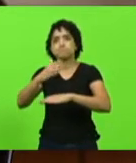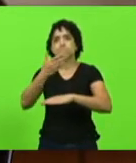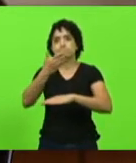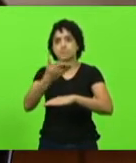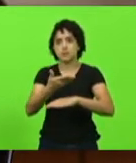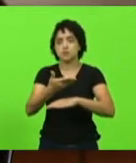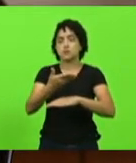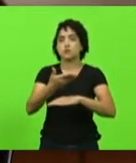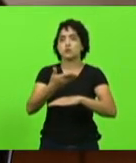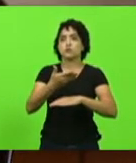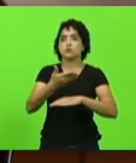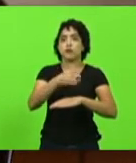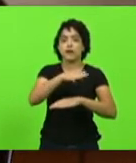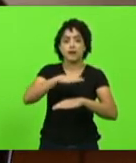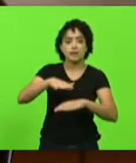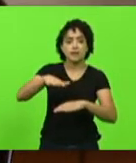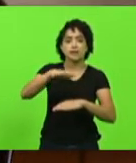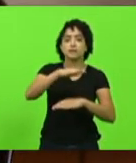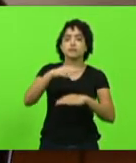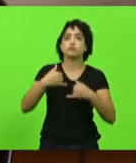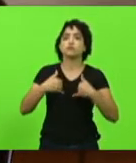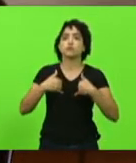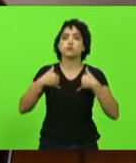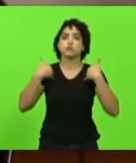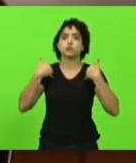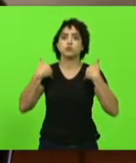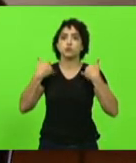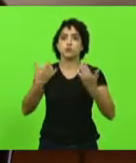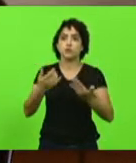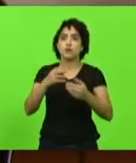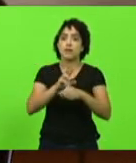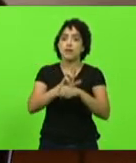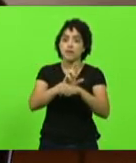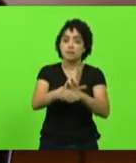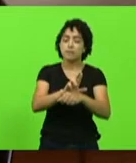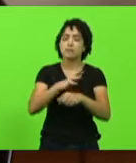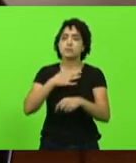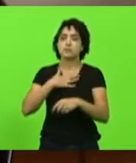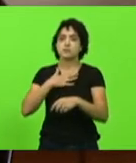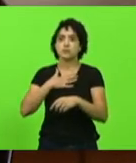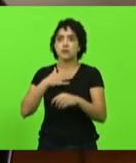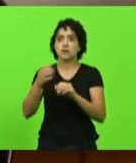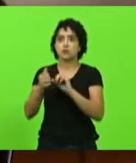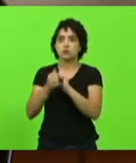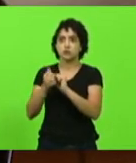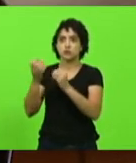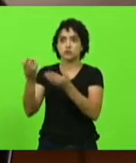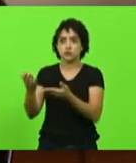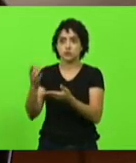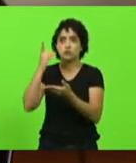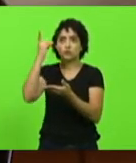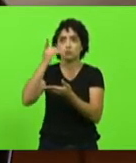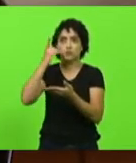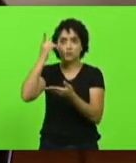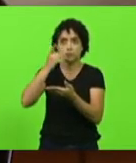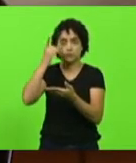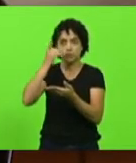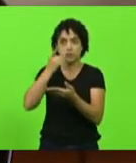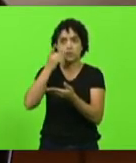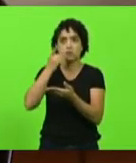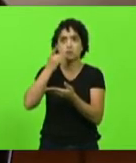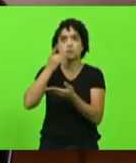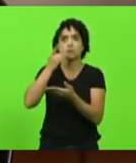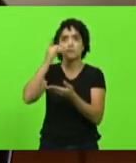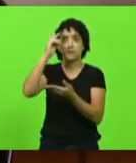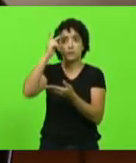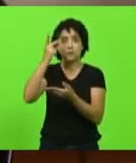que nos orgulha representar, junto com o deputado Milton Obos, que é empresário da